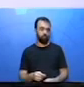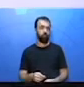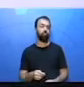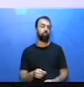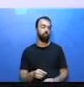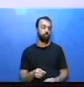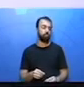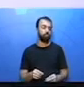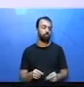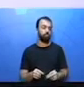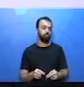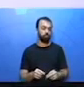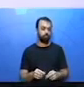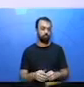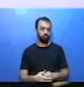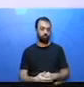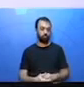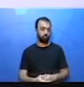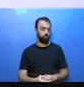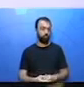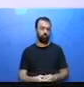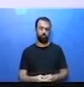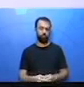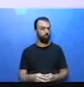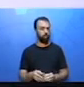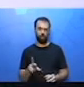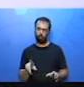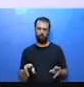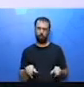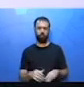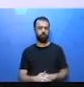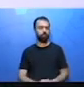90, tá? Muda nada.